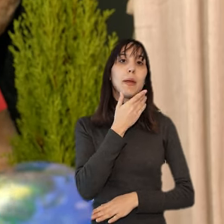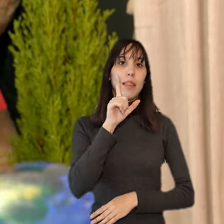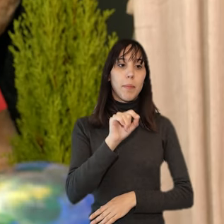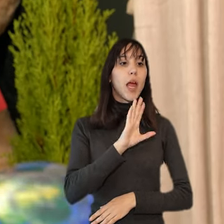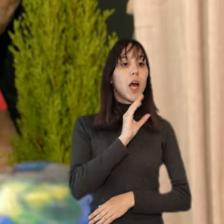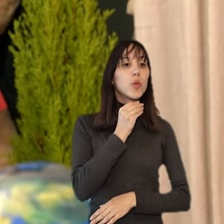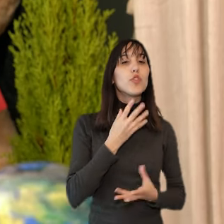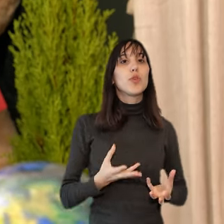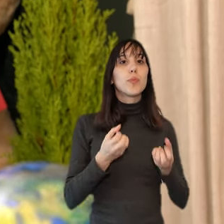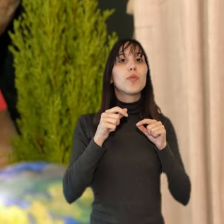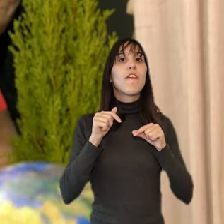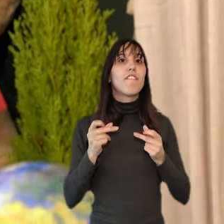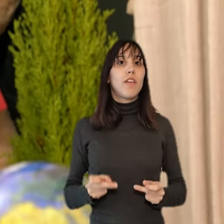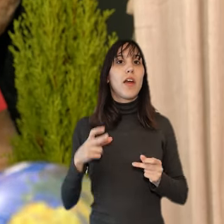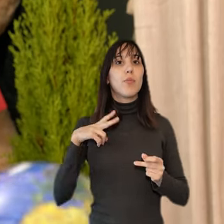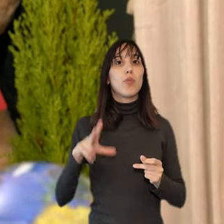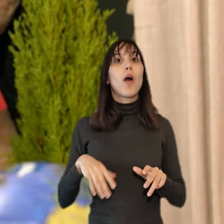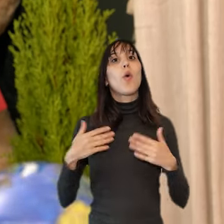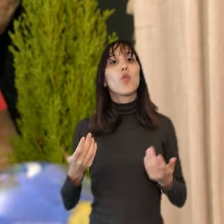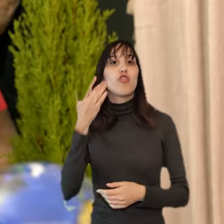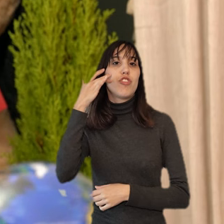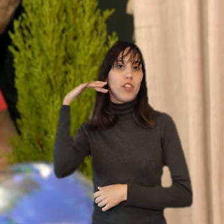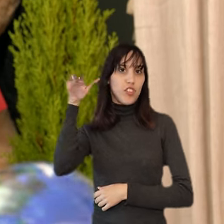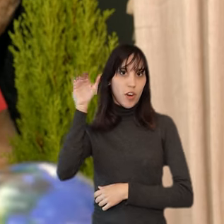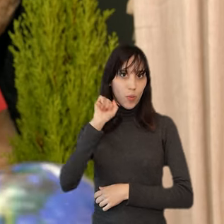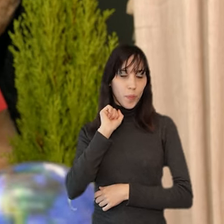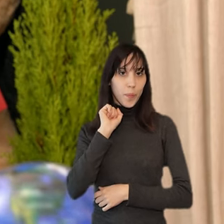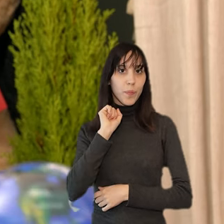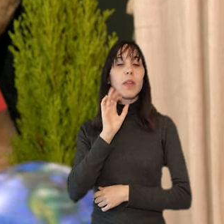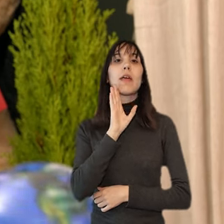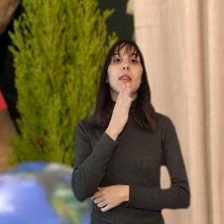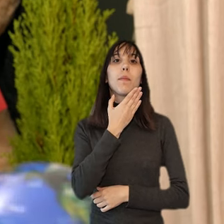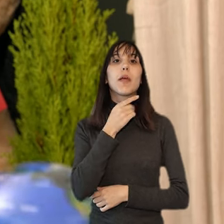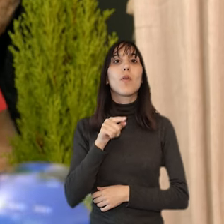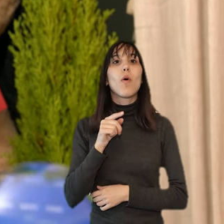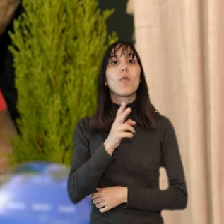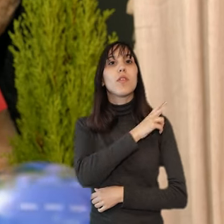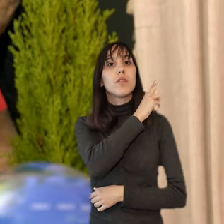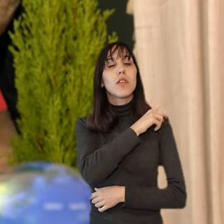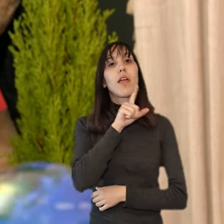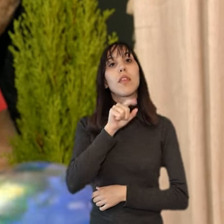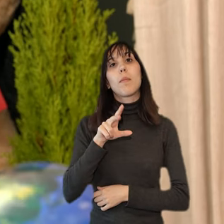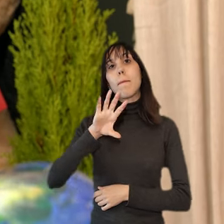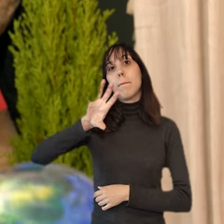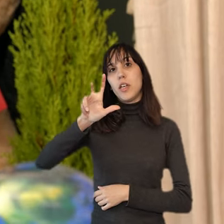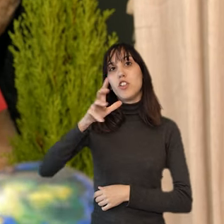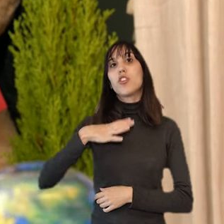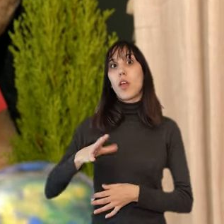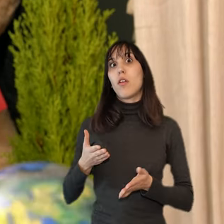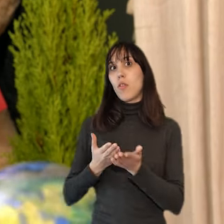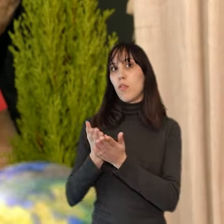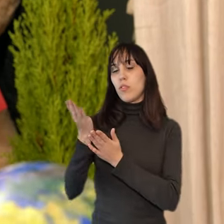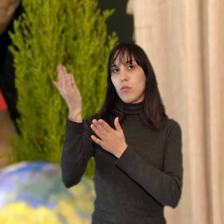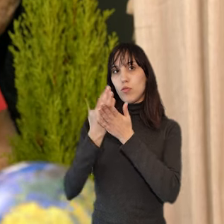aluno vai querer perseguir estudos em Portugal ou no estrangeiro não é porque eh aqui vai depender um pouco das Universidades e do país onde ele quer perseguir